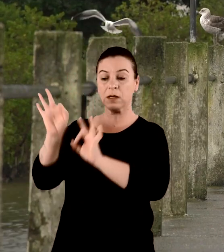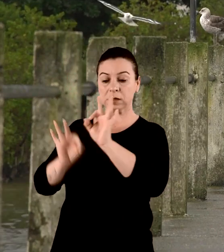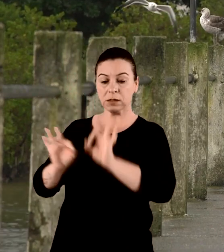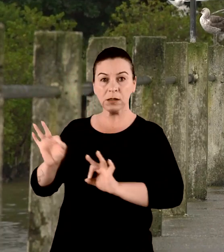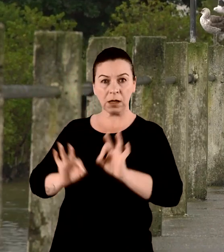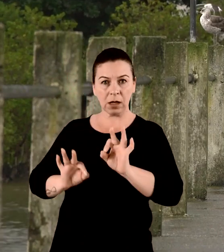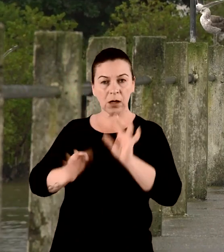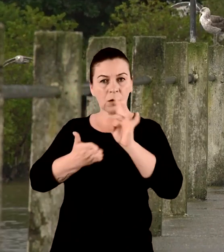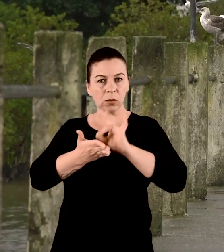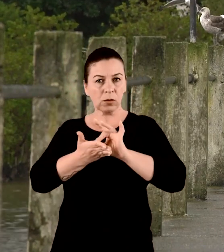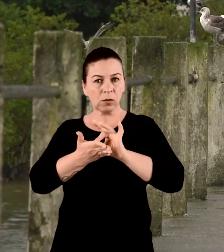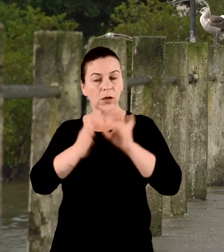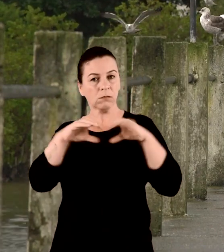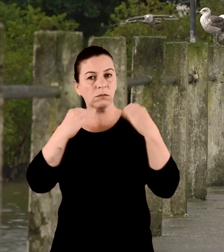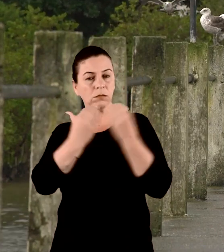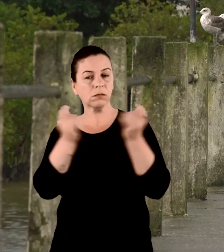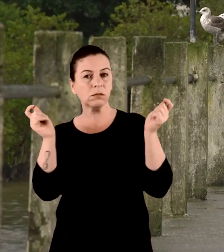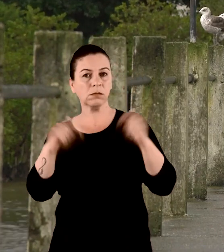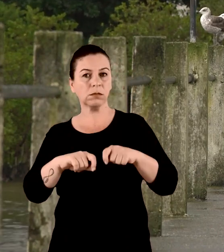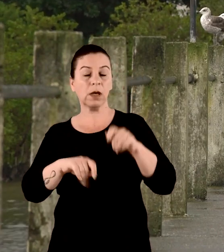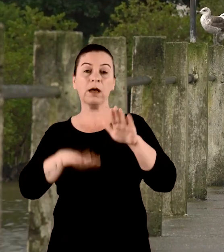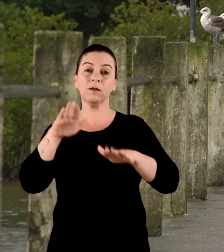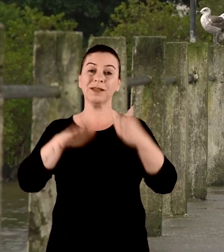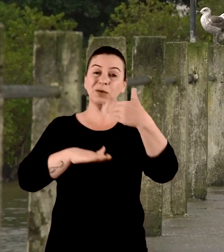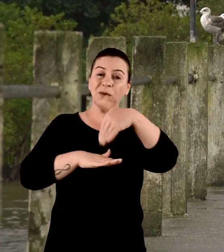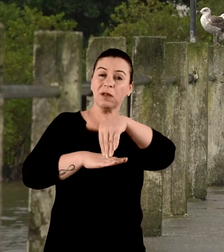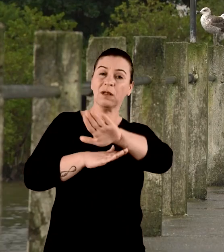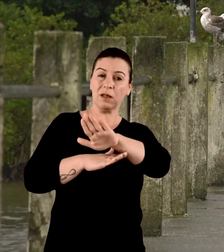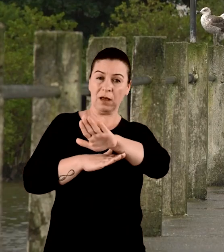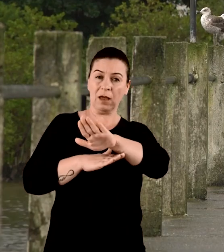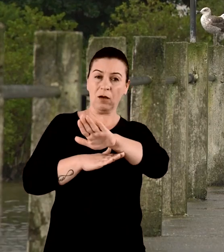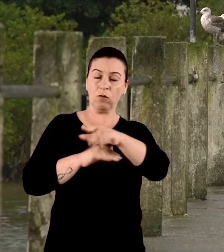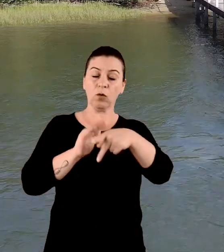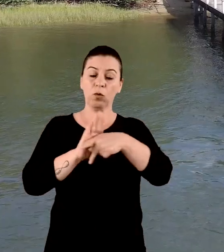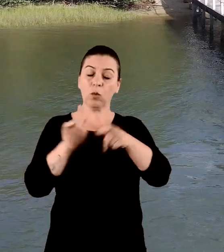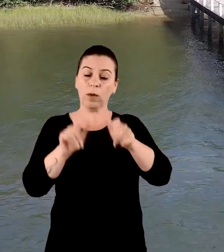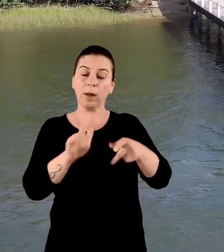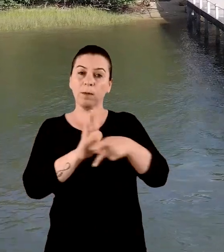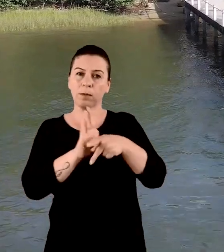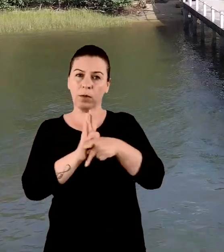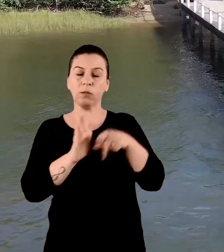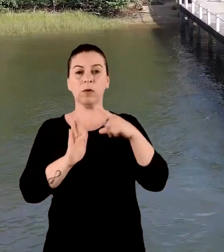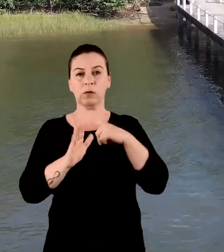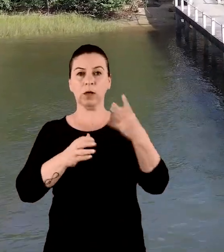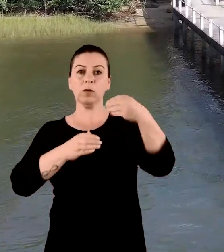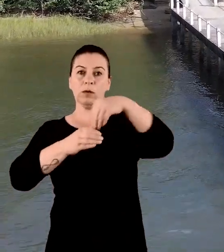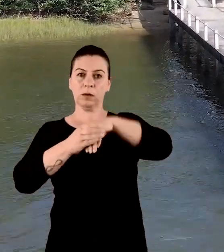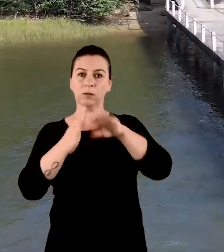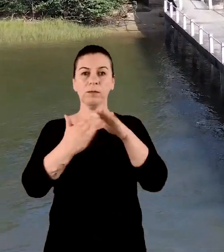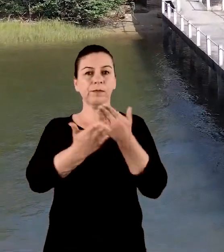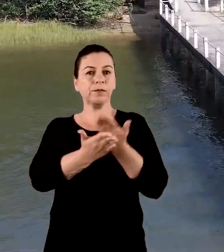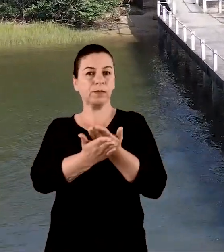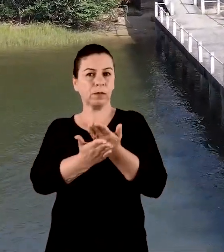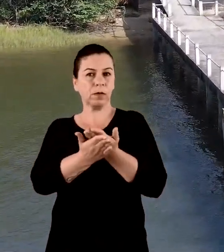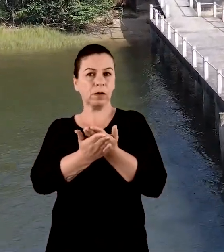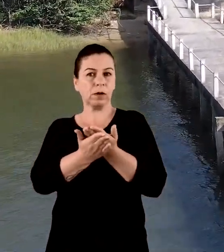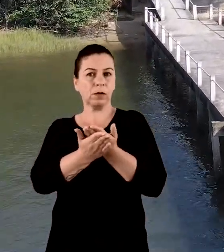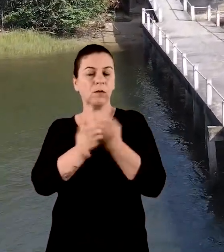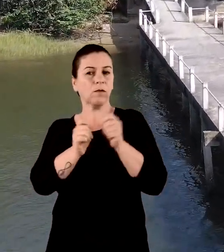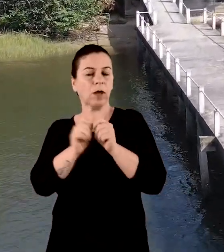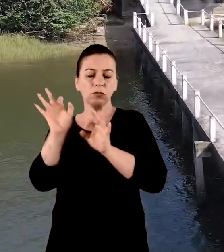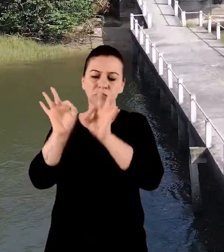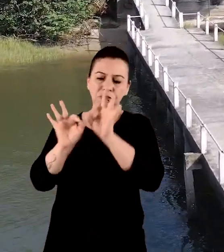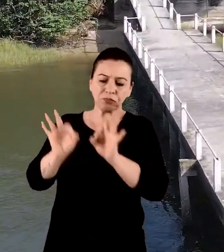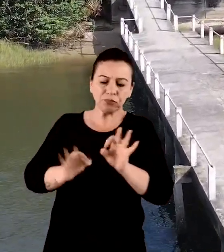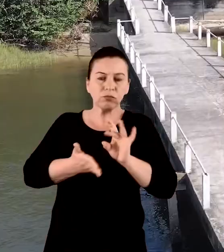Restauro na comunidade o que é possível. Muitas vezes eu levo peças para o meu ateliê. Eu tenho um ateliê dentro do meu colégio,